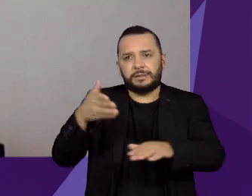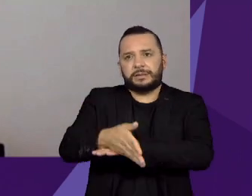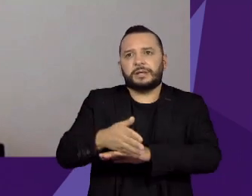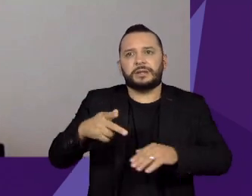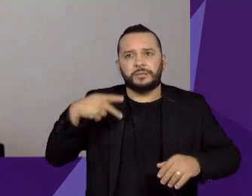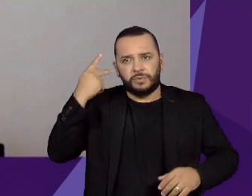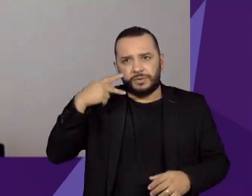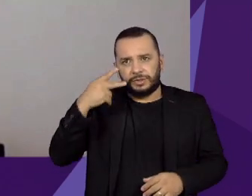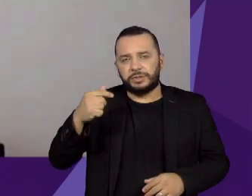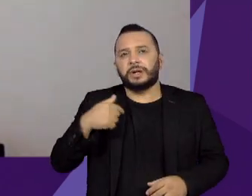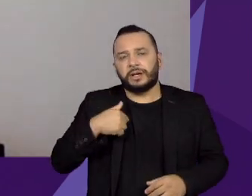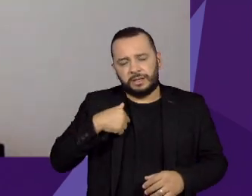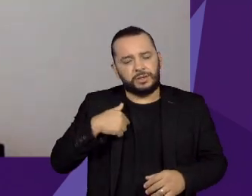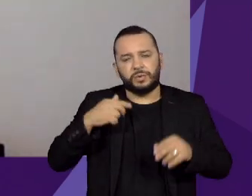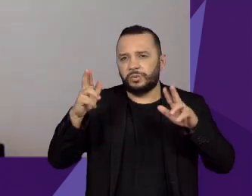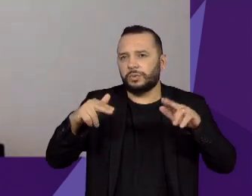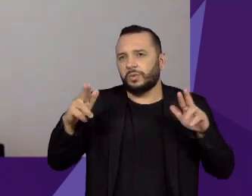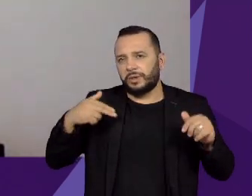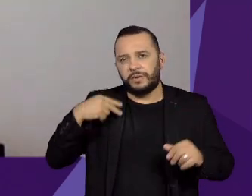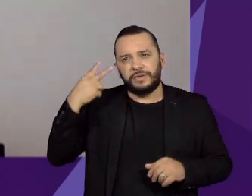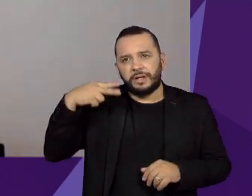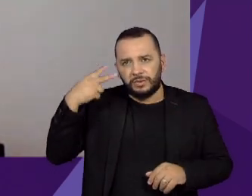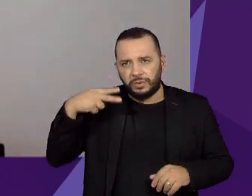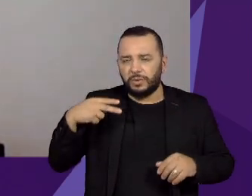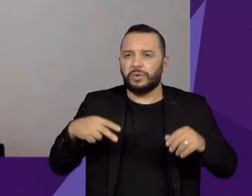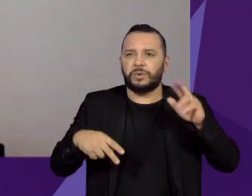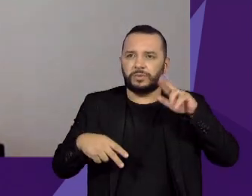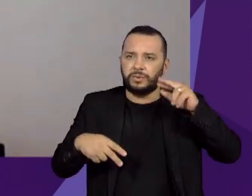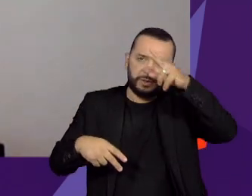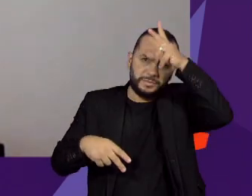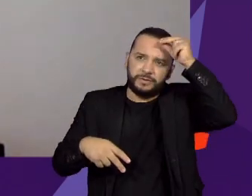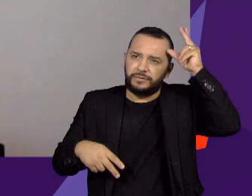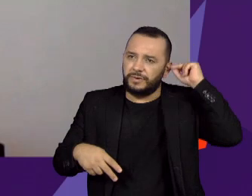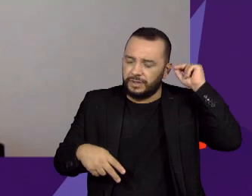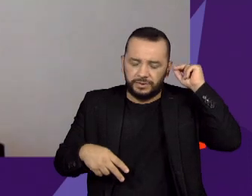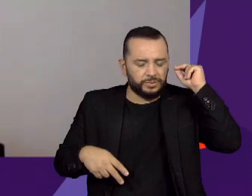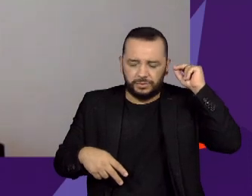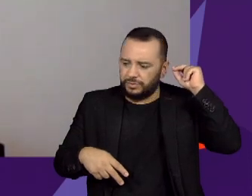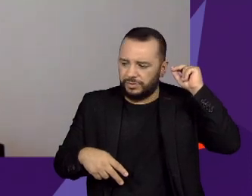fui vereador, eu não fui prefeito, eu fui deputado federal por indignação.